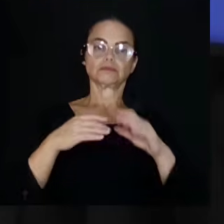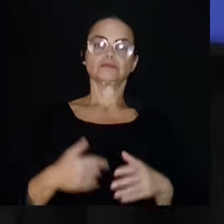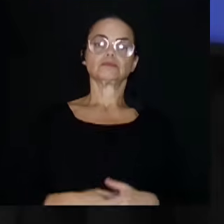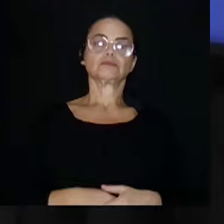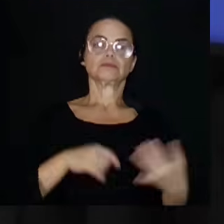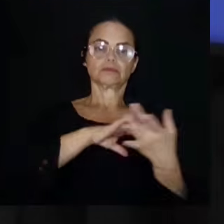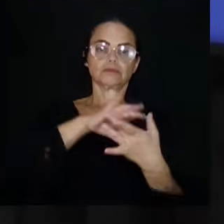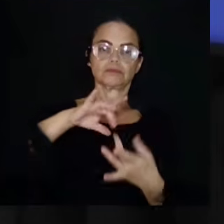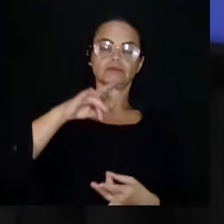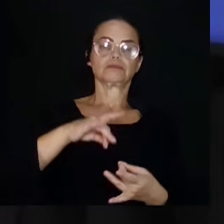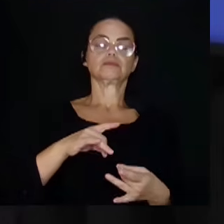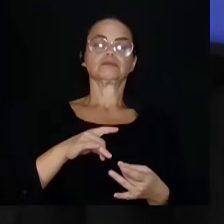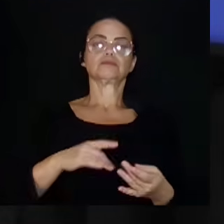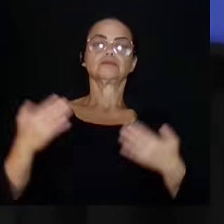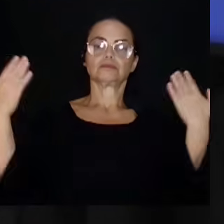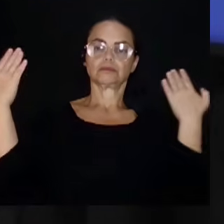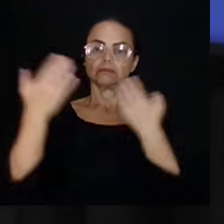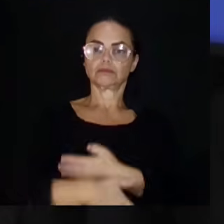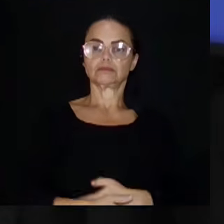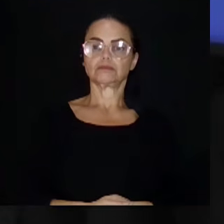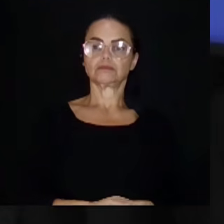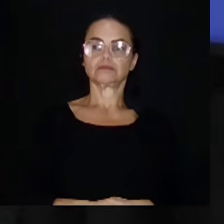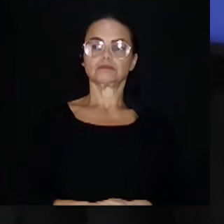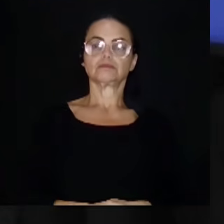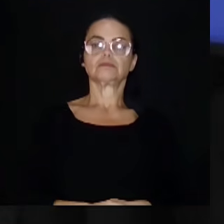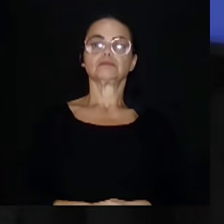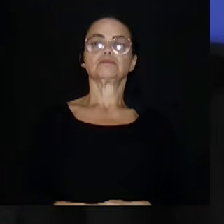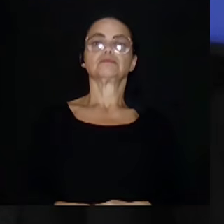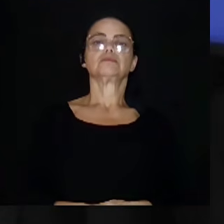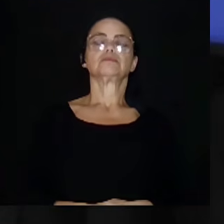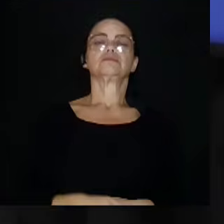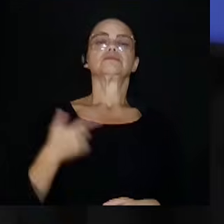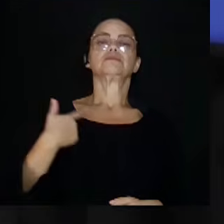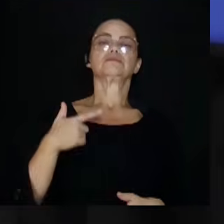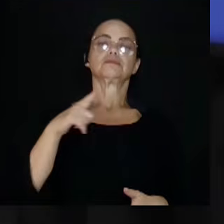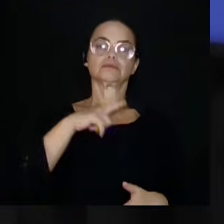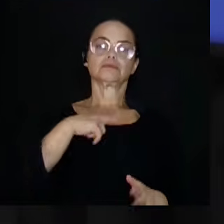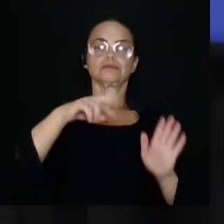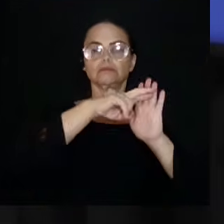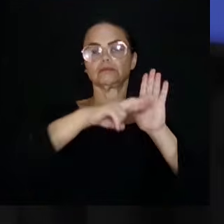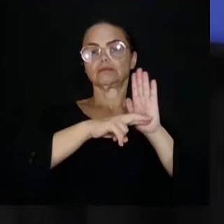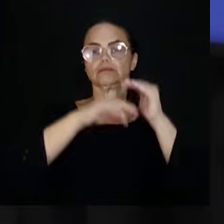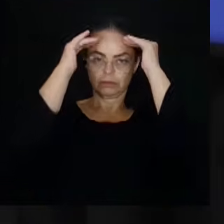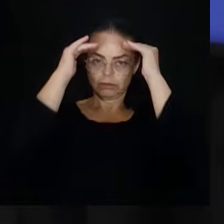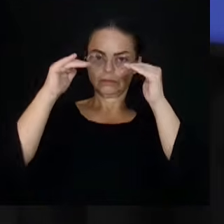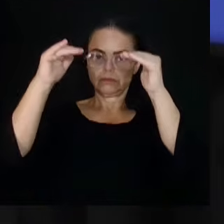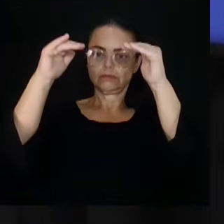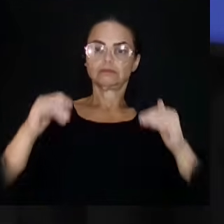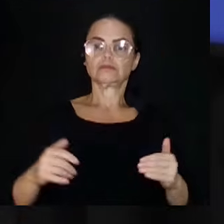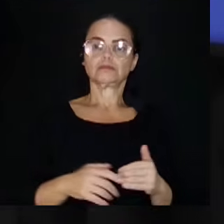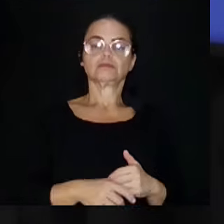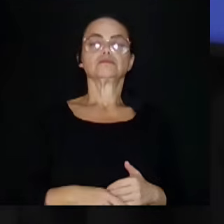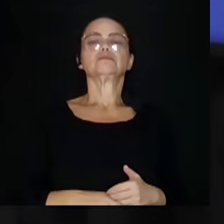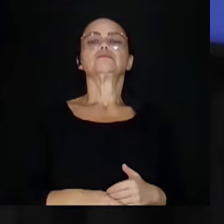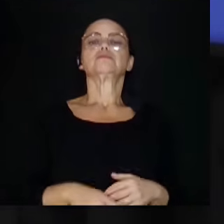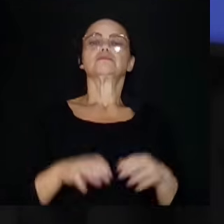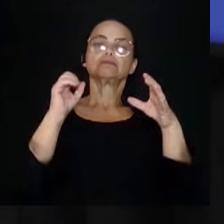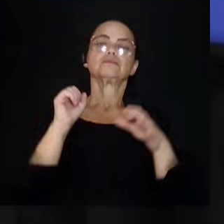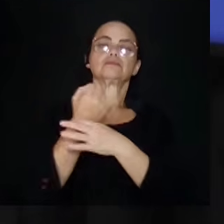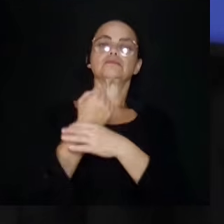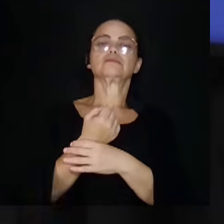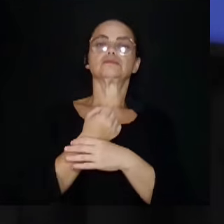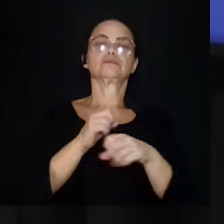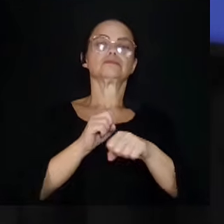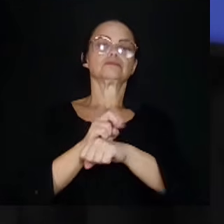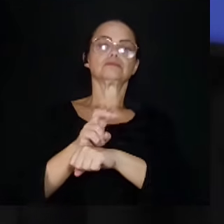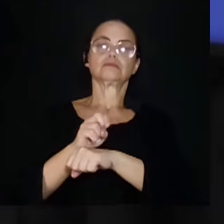prova, você é aprovado, você tem que cumprir naturalmente alguns requisitos, né? Mas ele te garante uma vaga